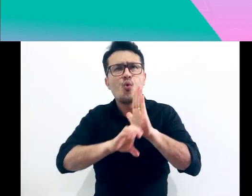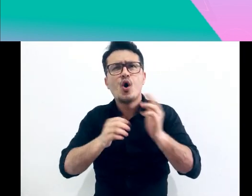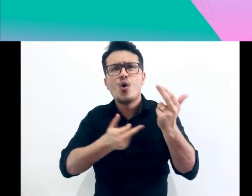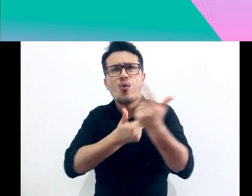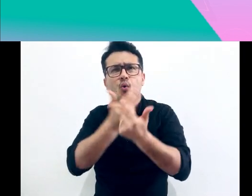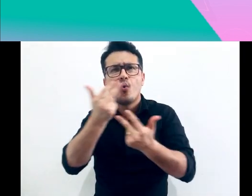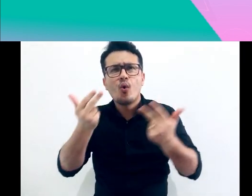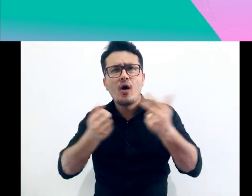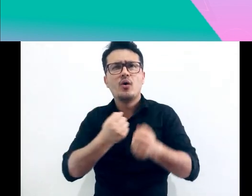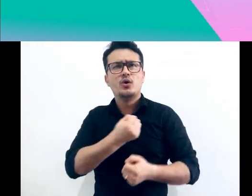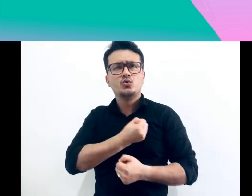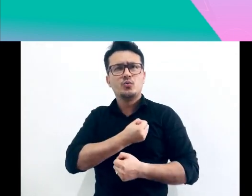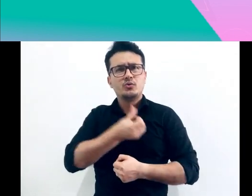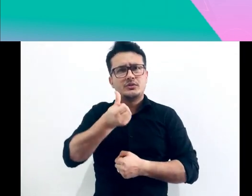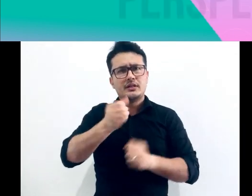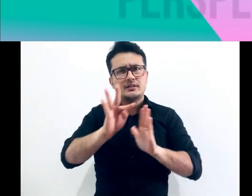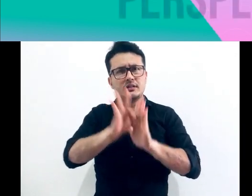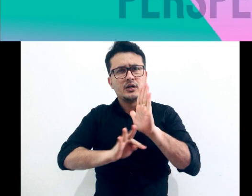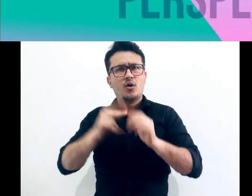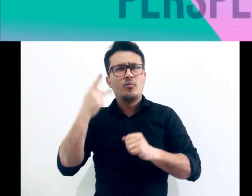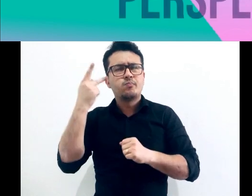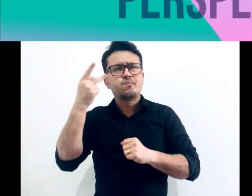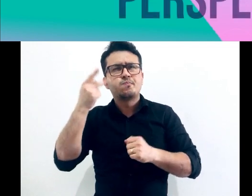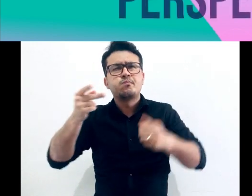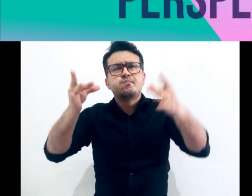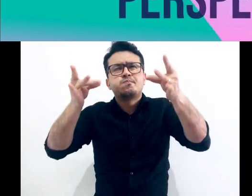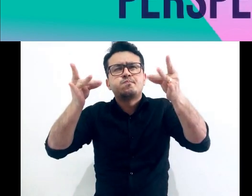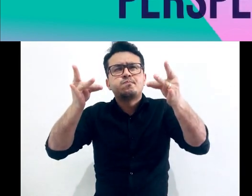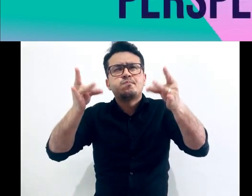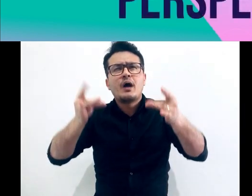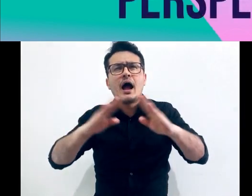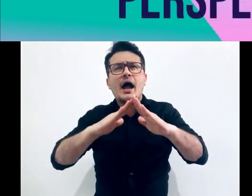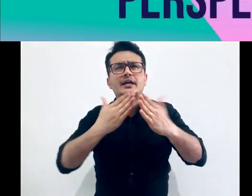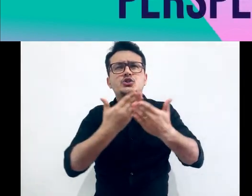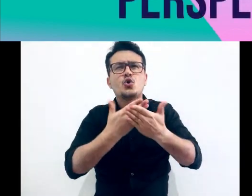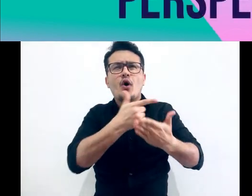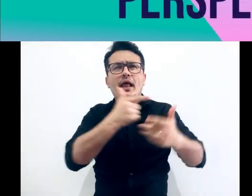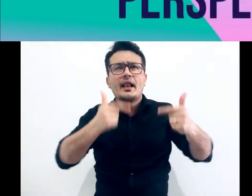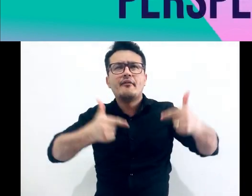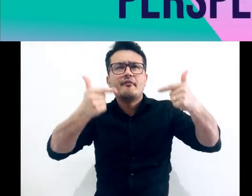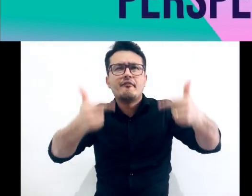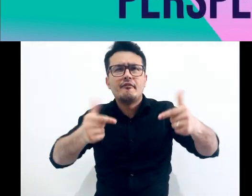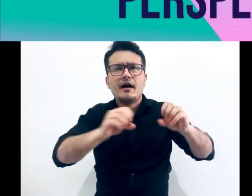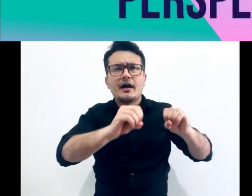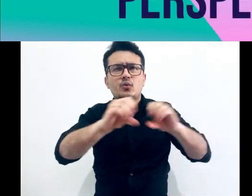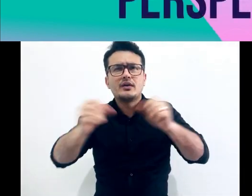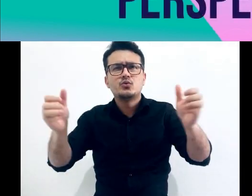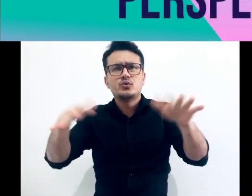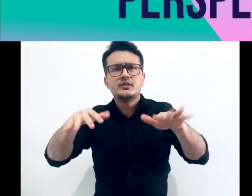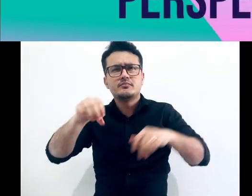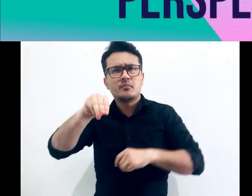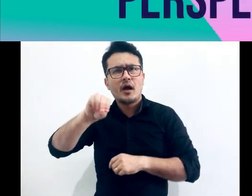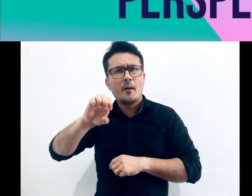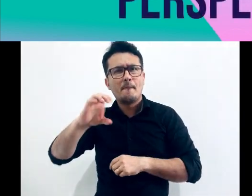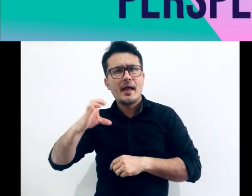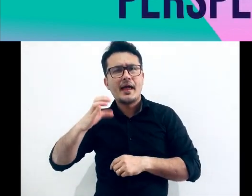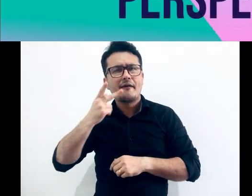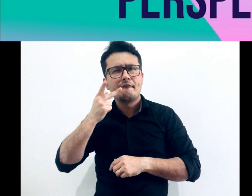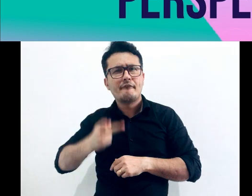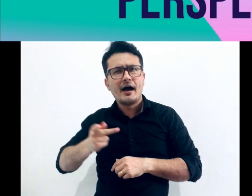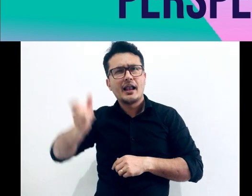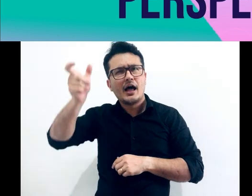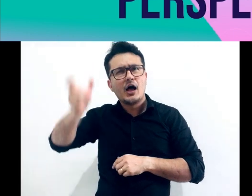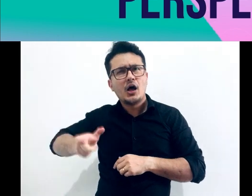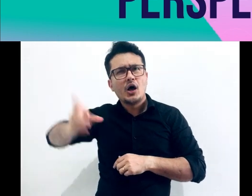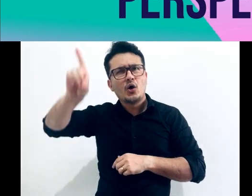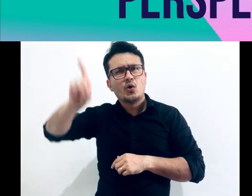o currículo é o mesmo. No capítulo 6 do texto da política, descreve a escola que pratica a educação